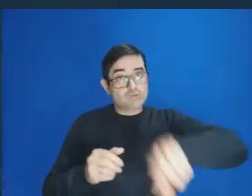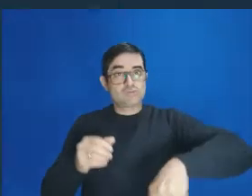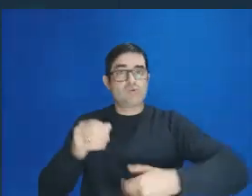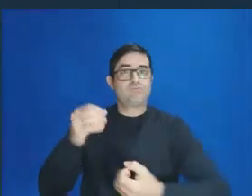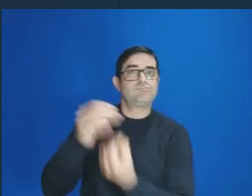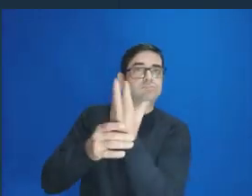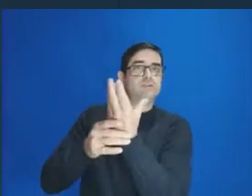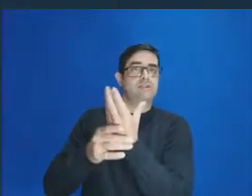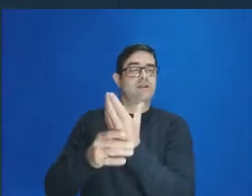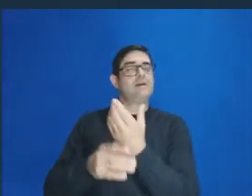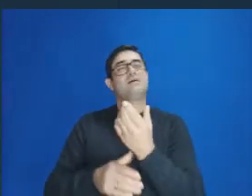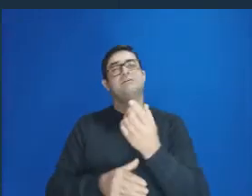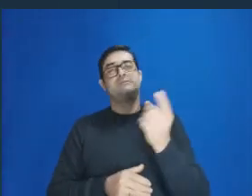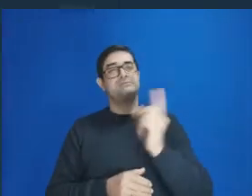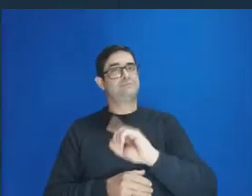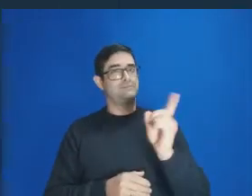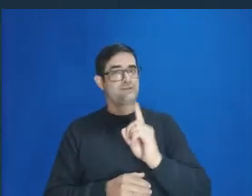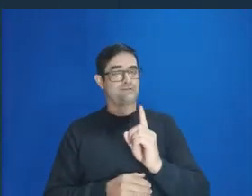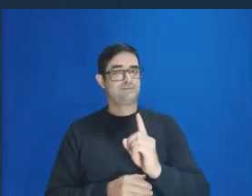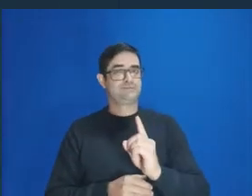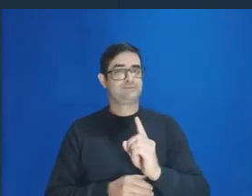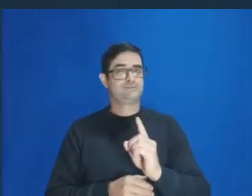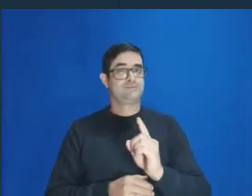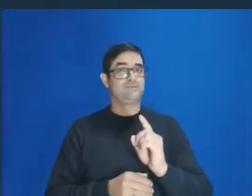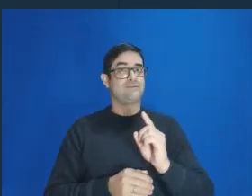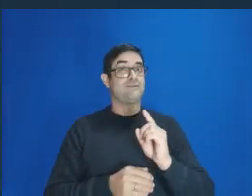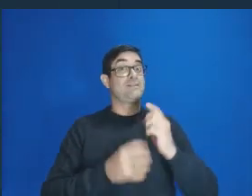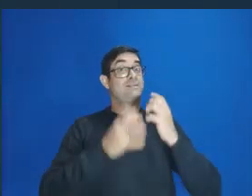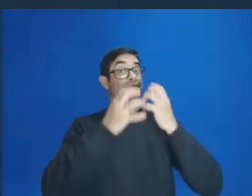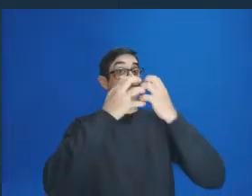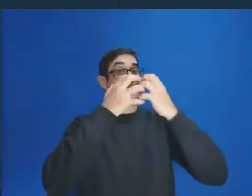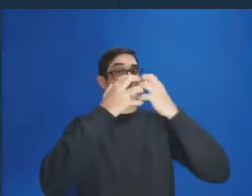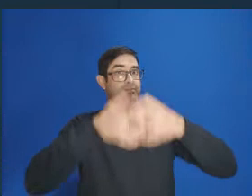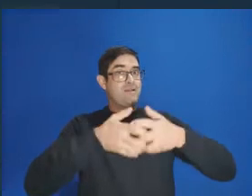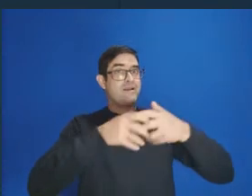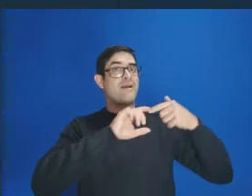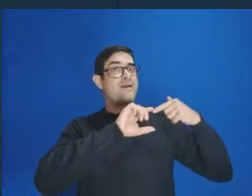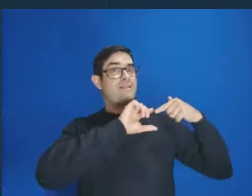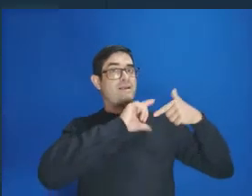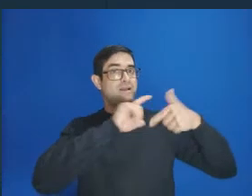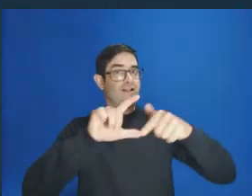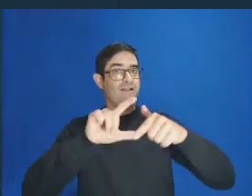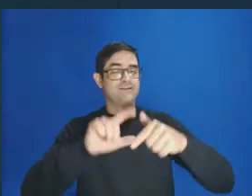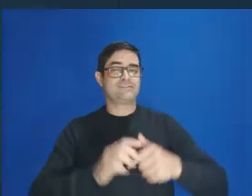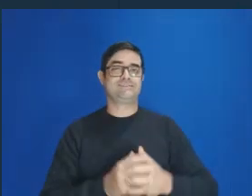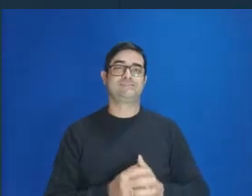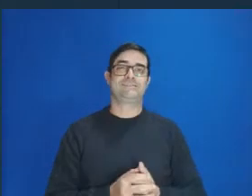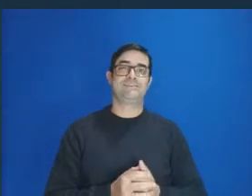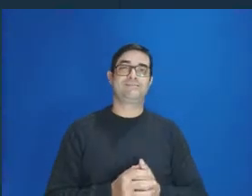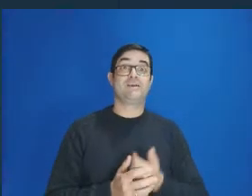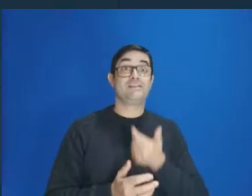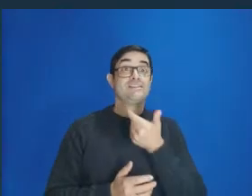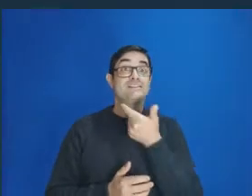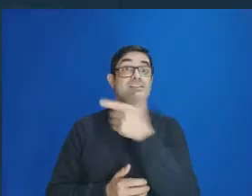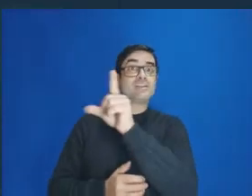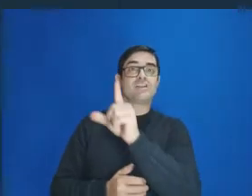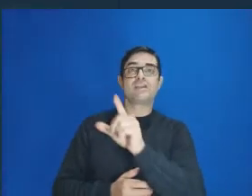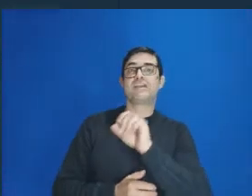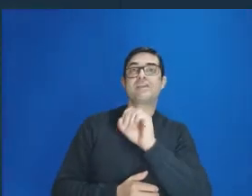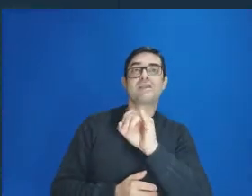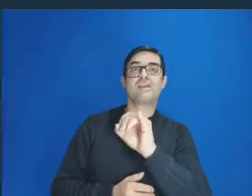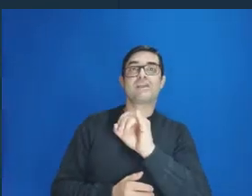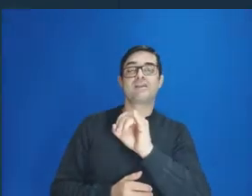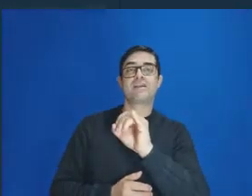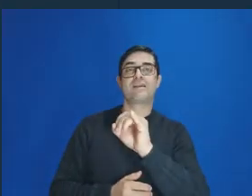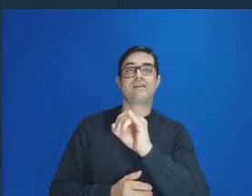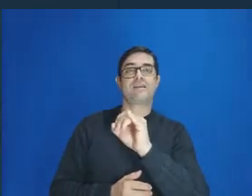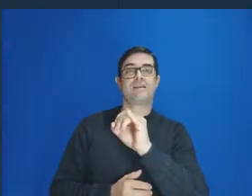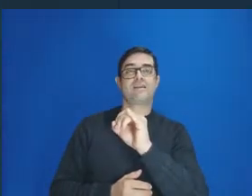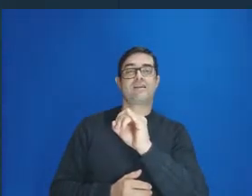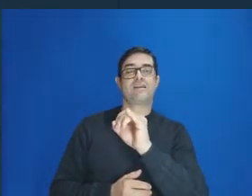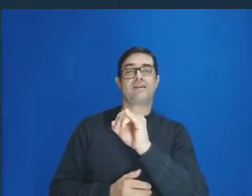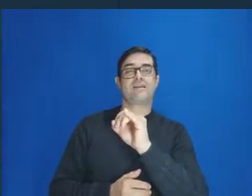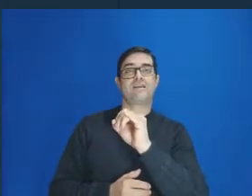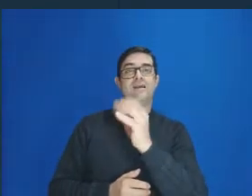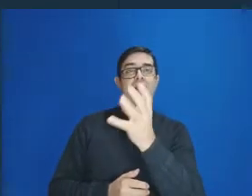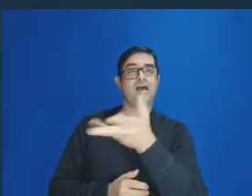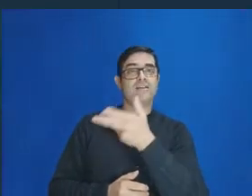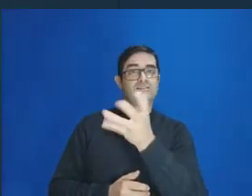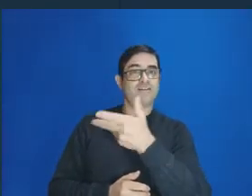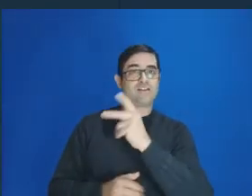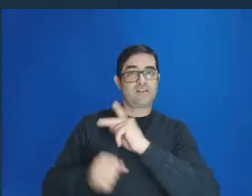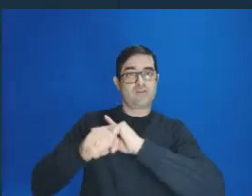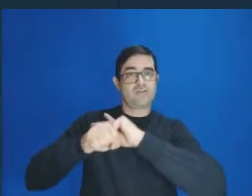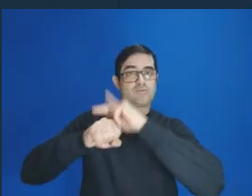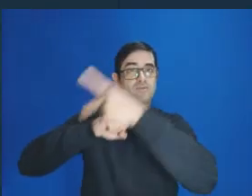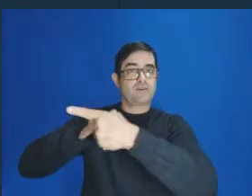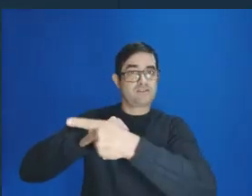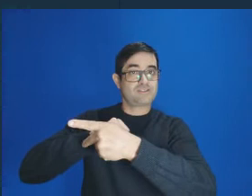matéria, eu não posso criar a matéria novamente na mecânica clássica. Se a gente estiver falando de aceleradores de partícula, é